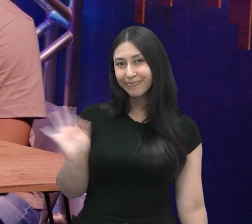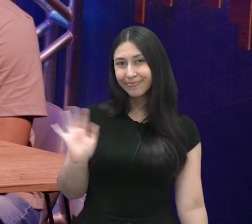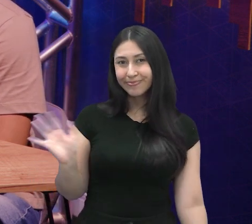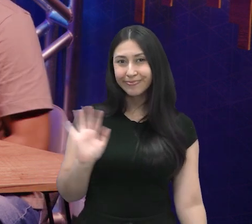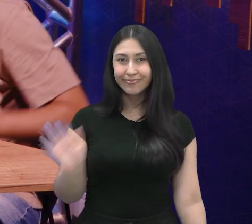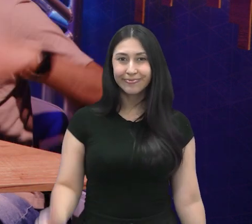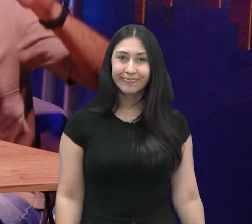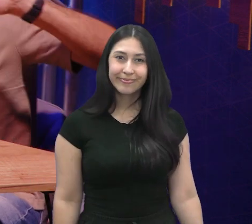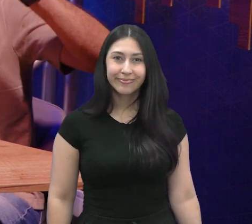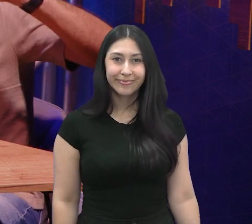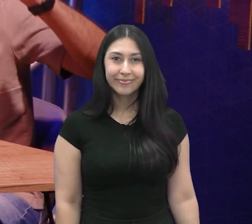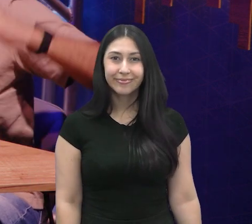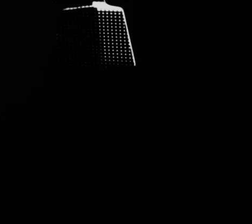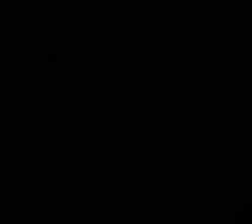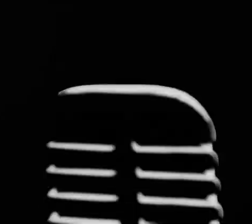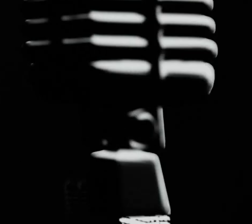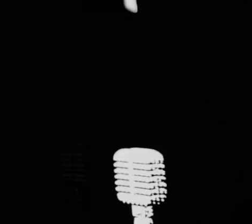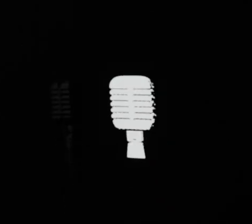importante. É isso aí, até mais.